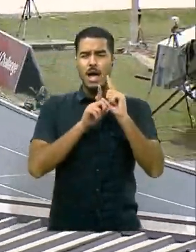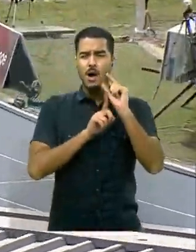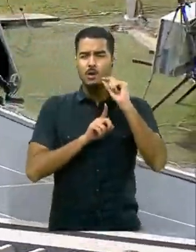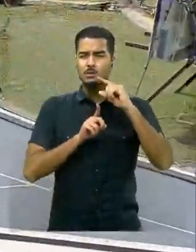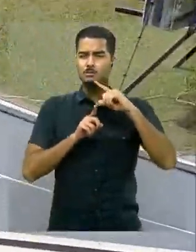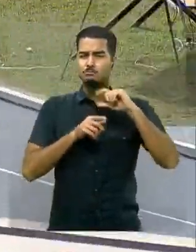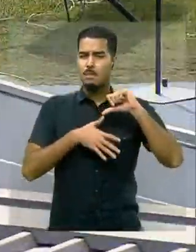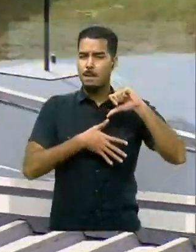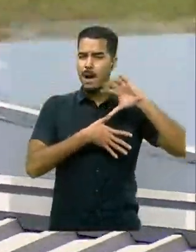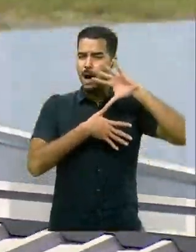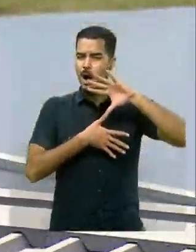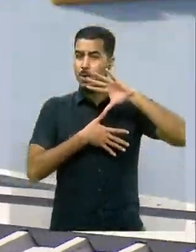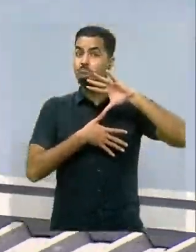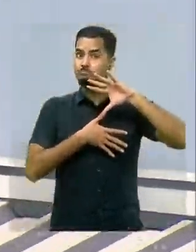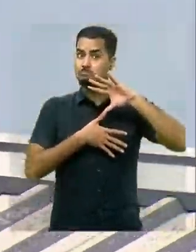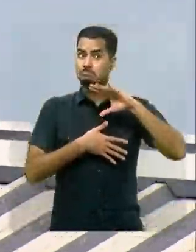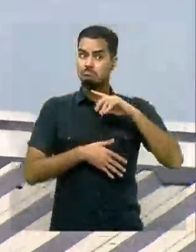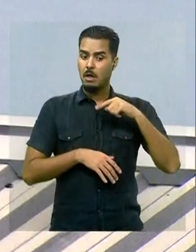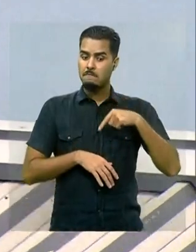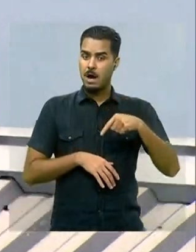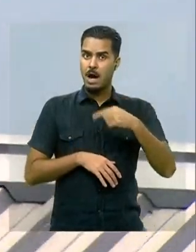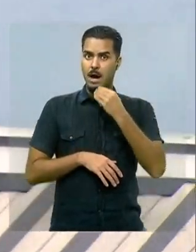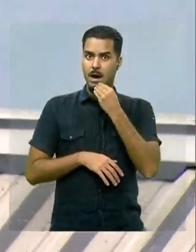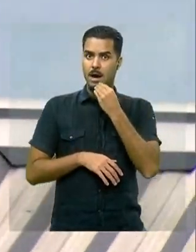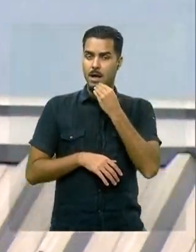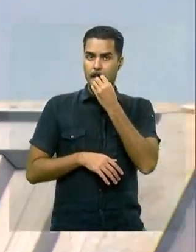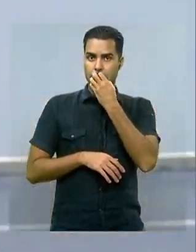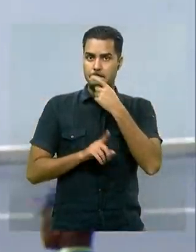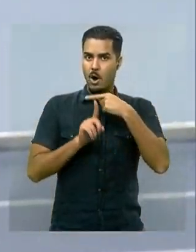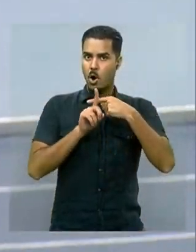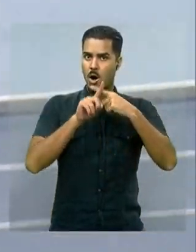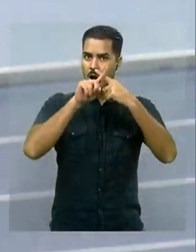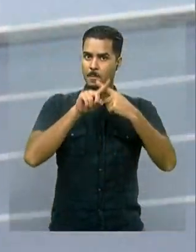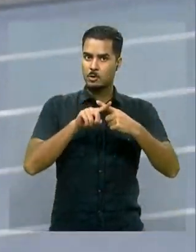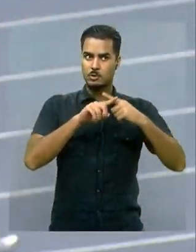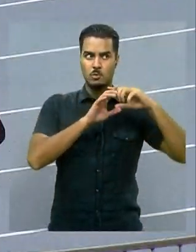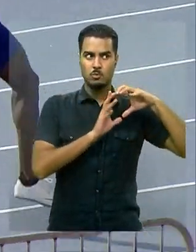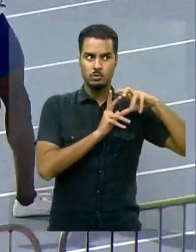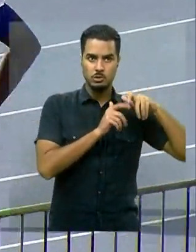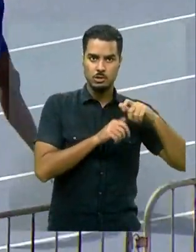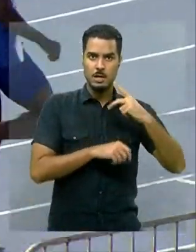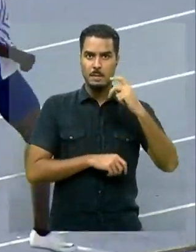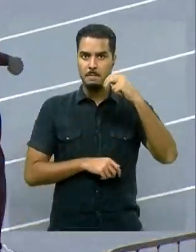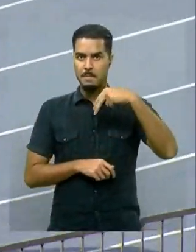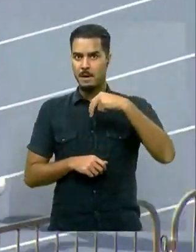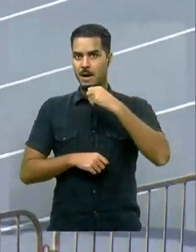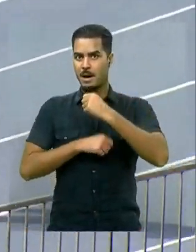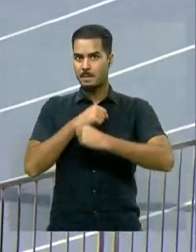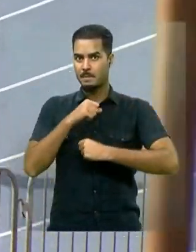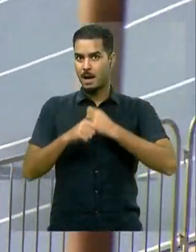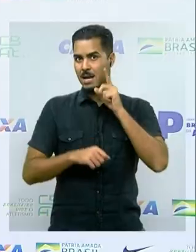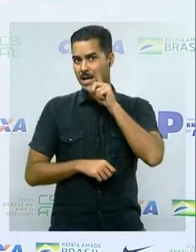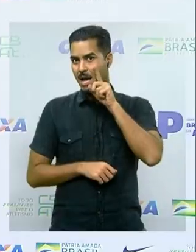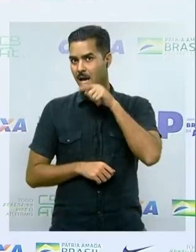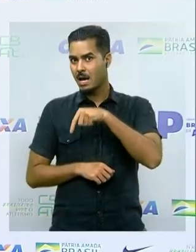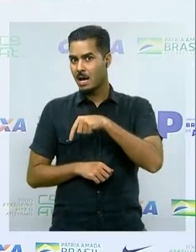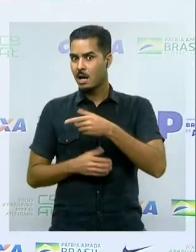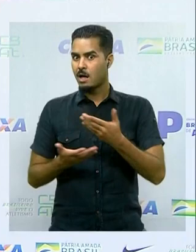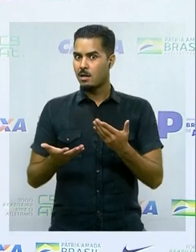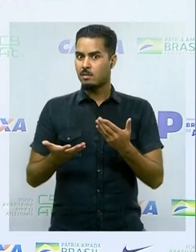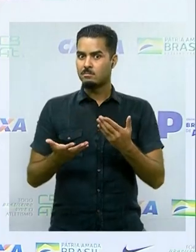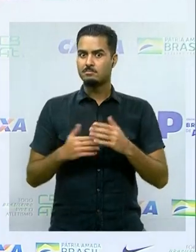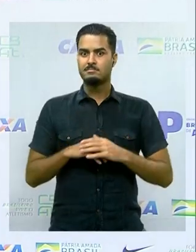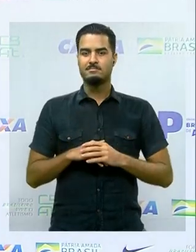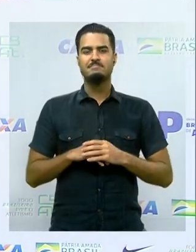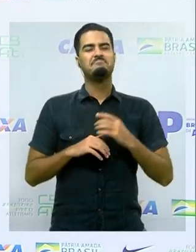de coisas boas em uma temporada de mundial e de pan-americano. Esse evento foi para mostrar que a gente tem que ter paciência e